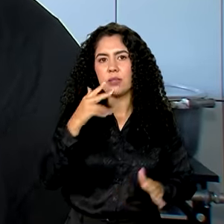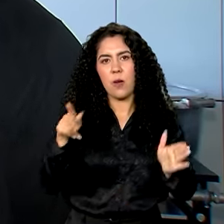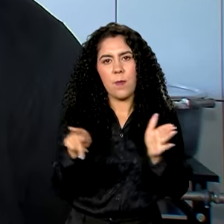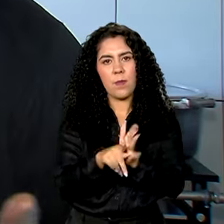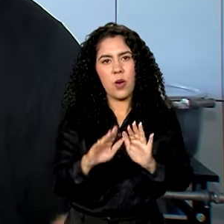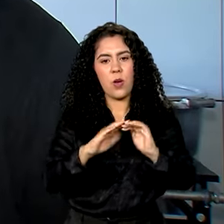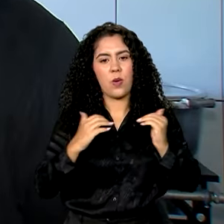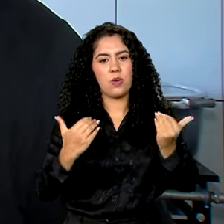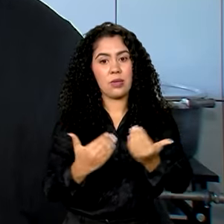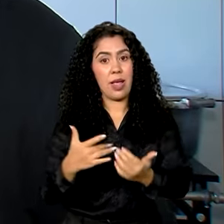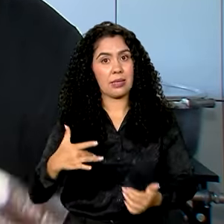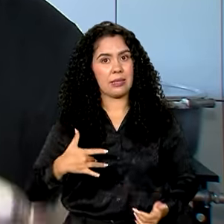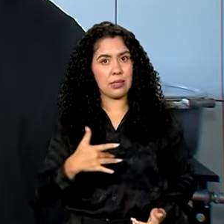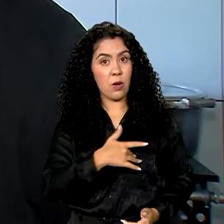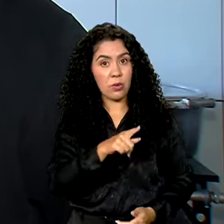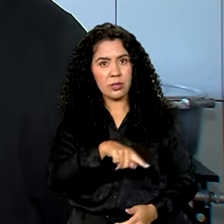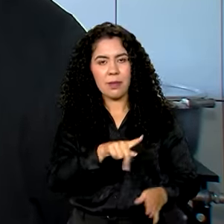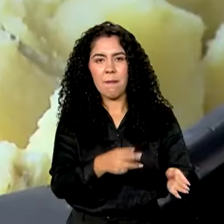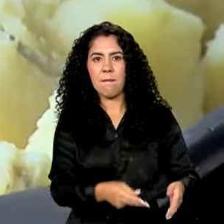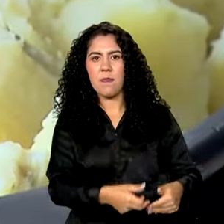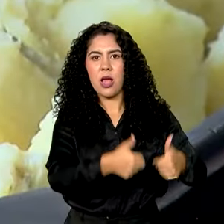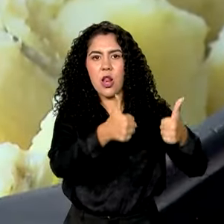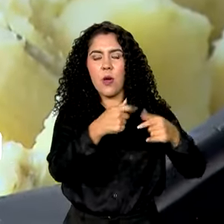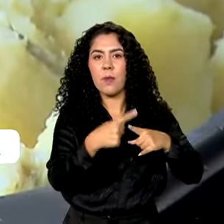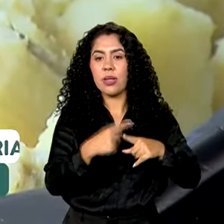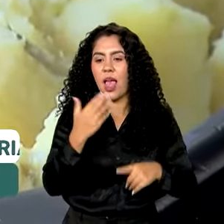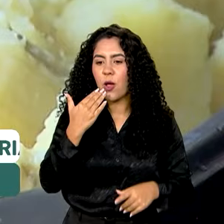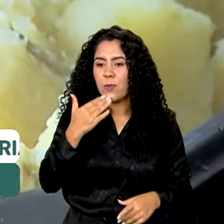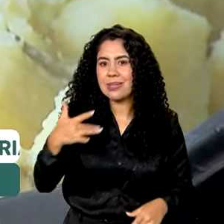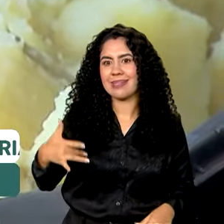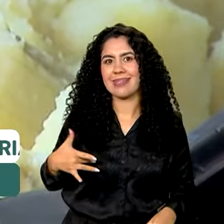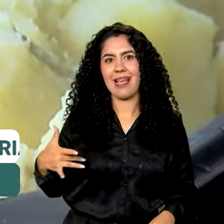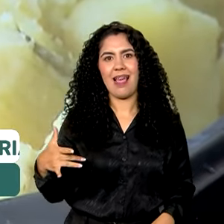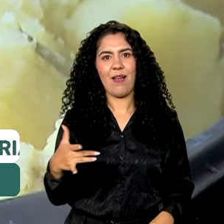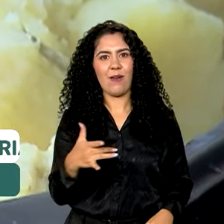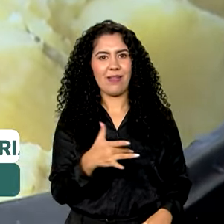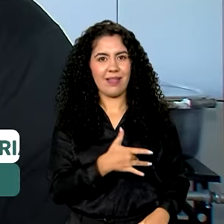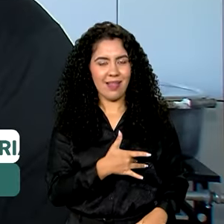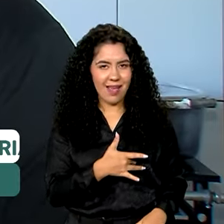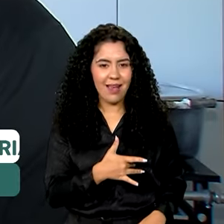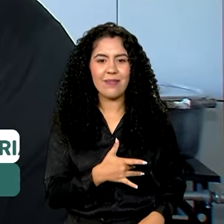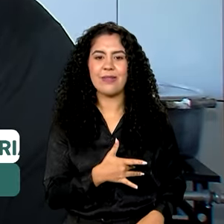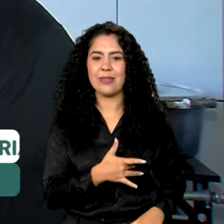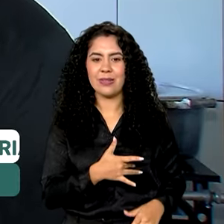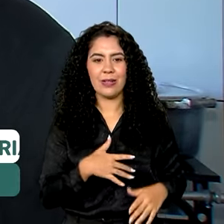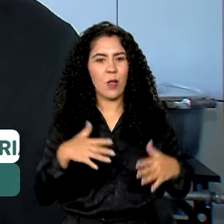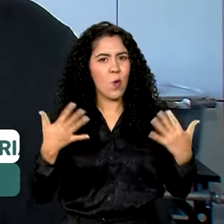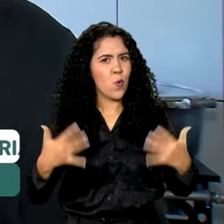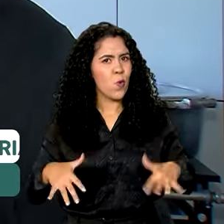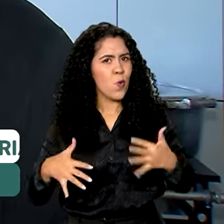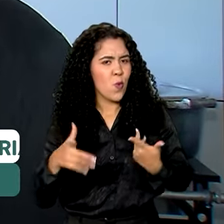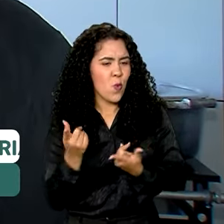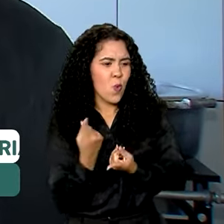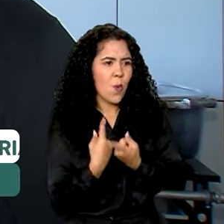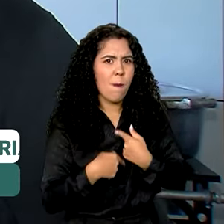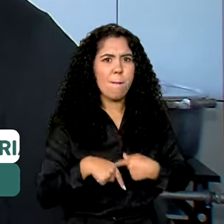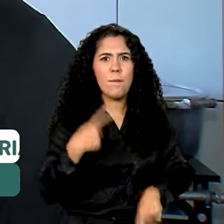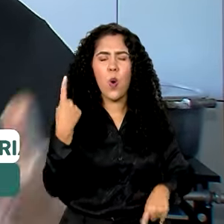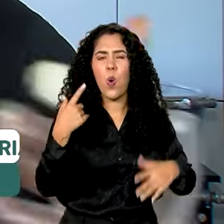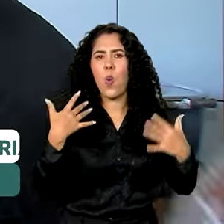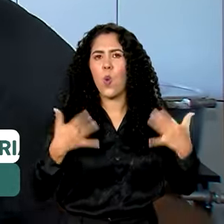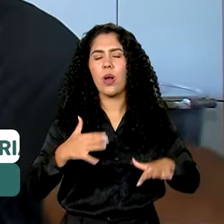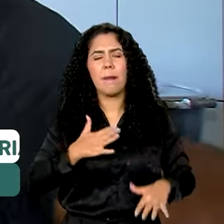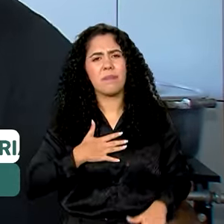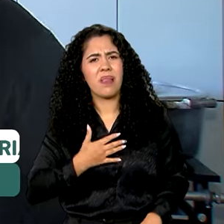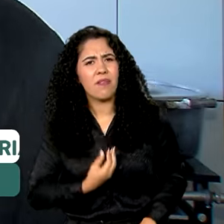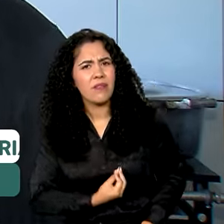assim, a saúde delas estão melhores porque elas se alimentam de comida saudável. Foi, assim, uma revolução aqui na nossa comunidade, na minha vida,